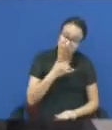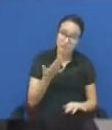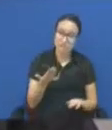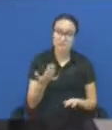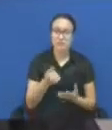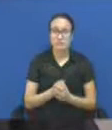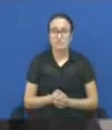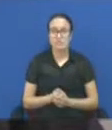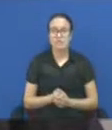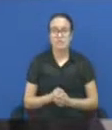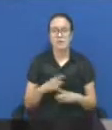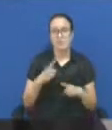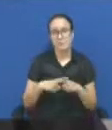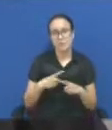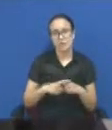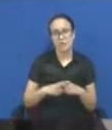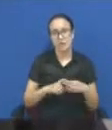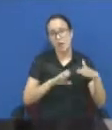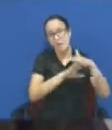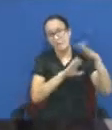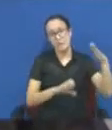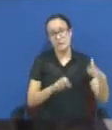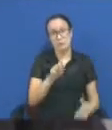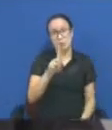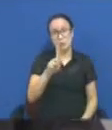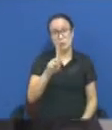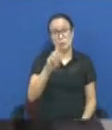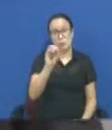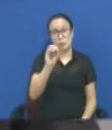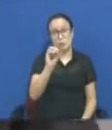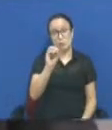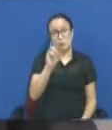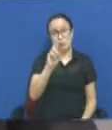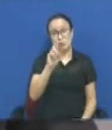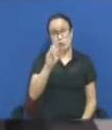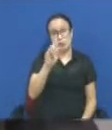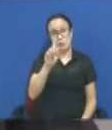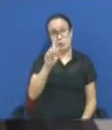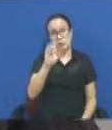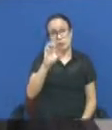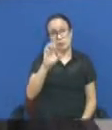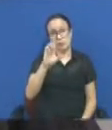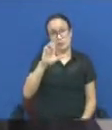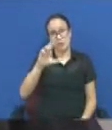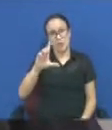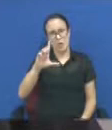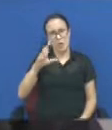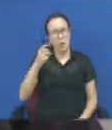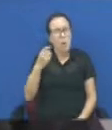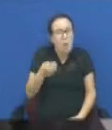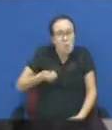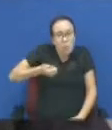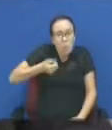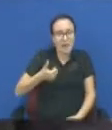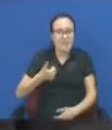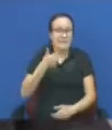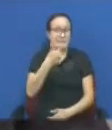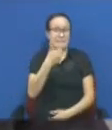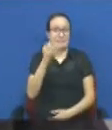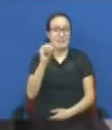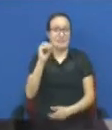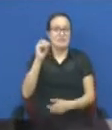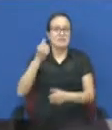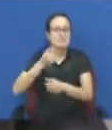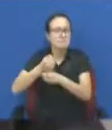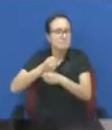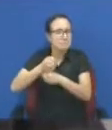da Gurgel, por exemplo. A Gurgel foi quase 10 anos para o pessoal receber. Houve um acordo,